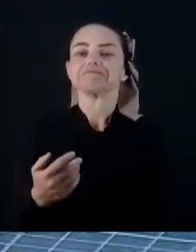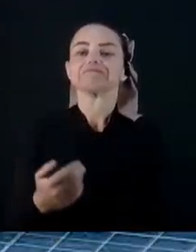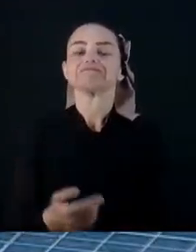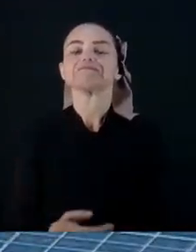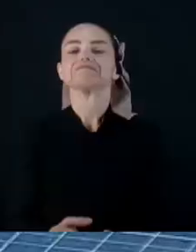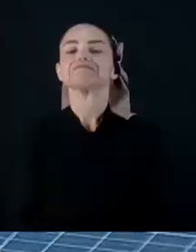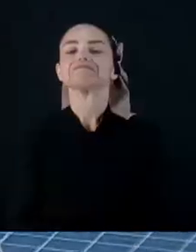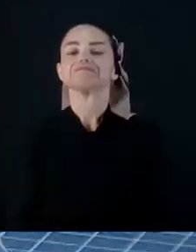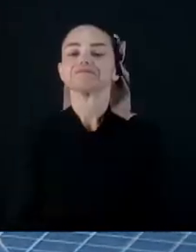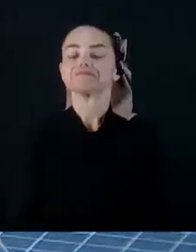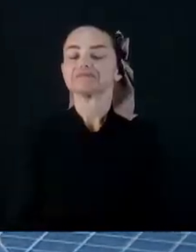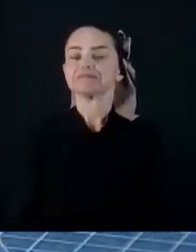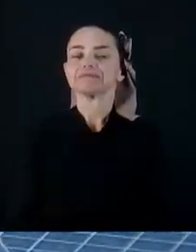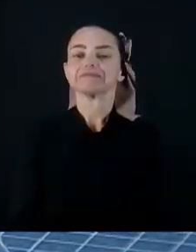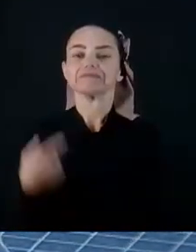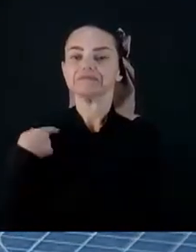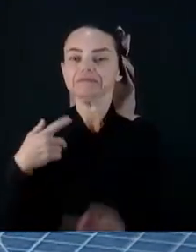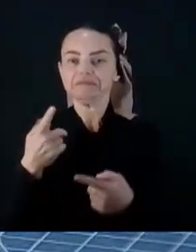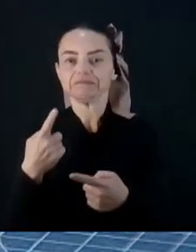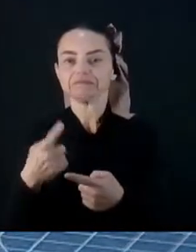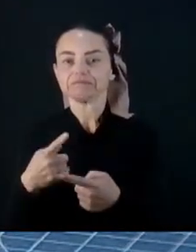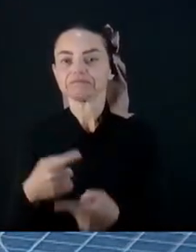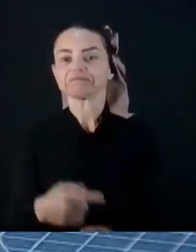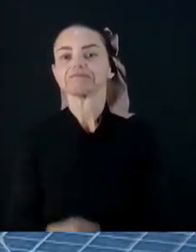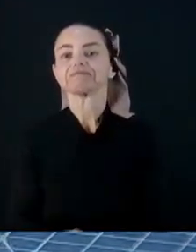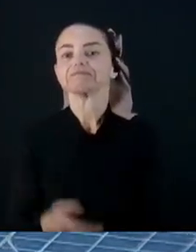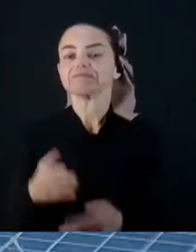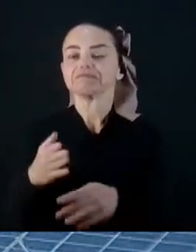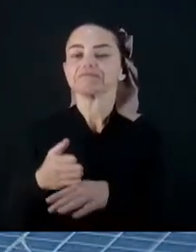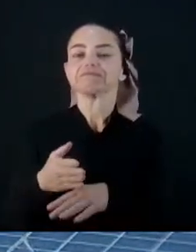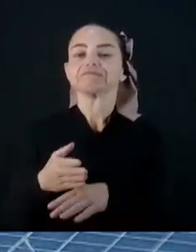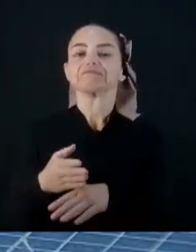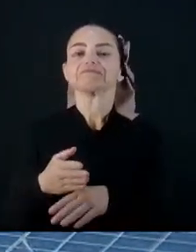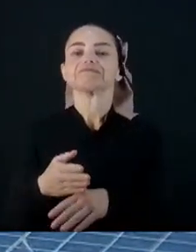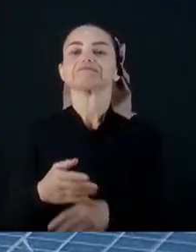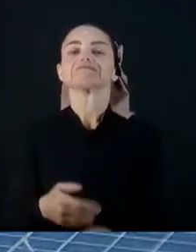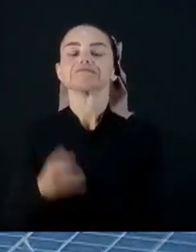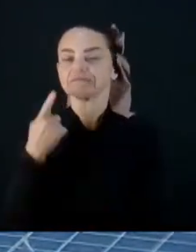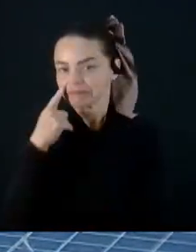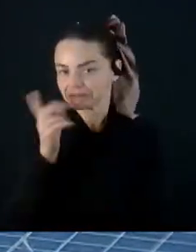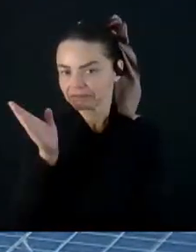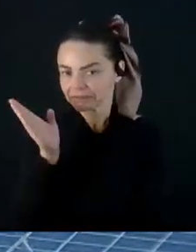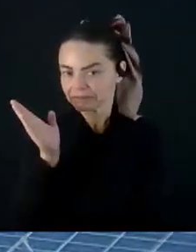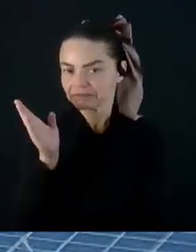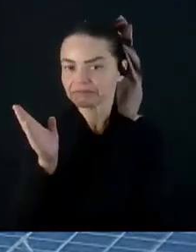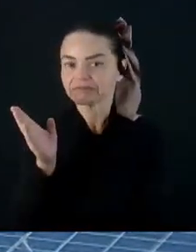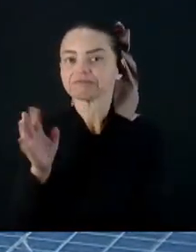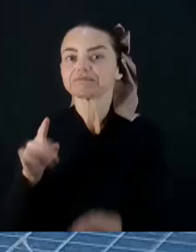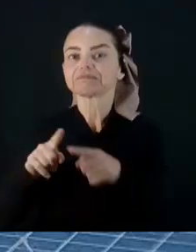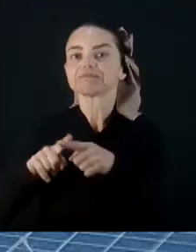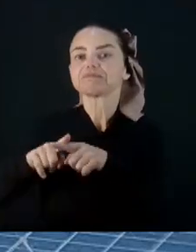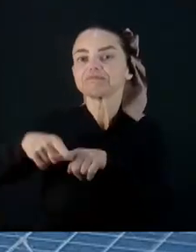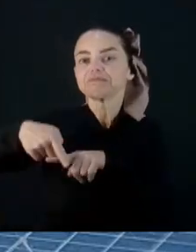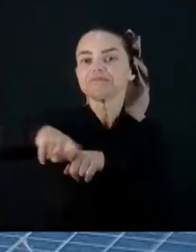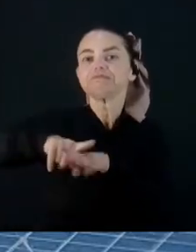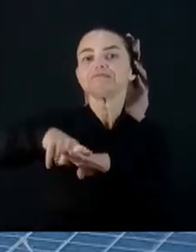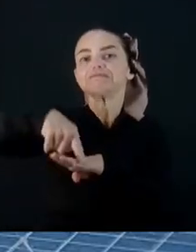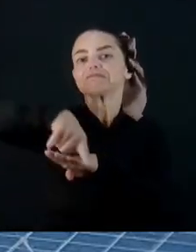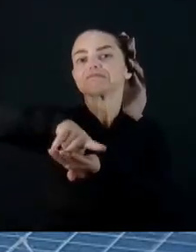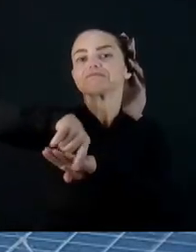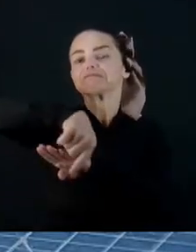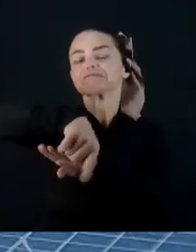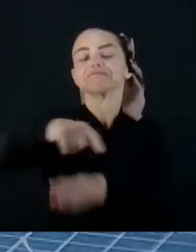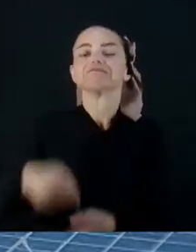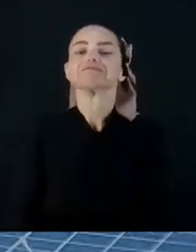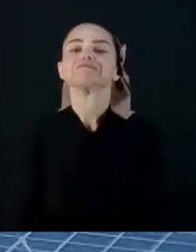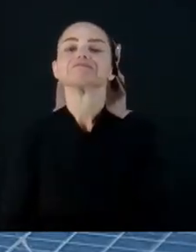reforçadas, que é por aqui que a gente vai passar o cordão. né? Eu esqueci o passador